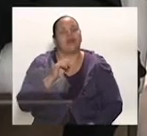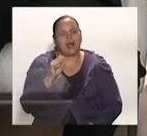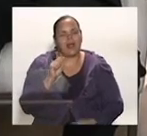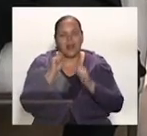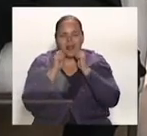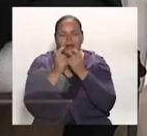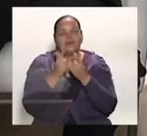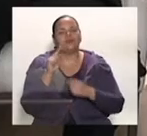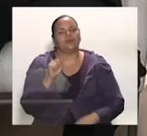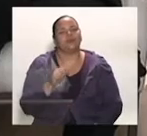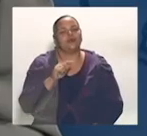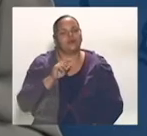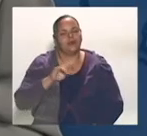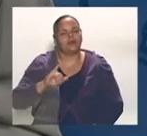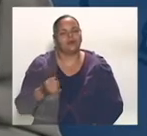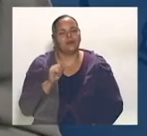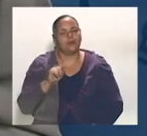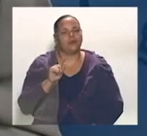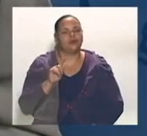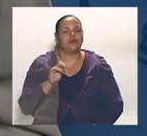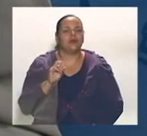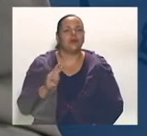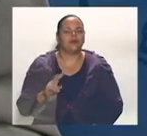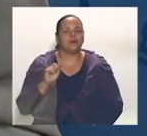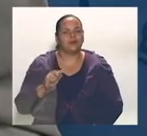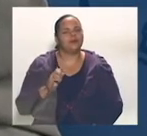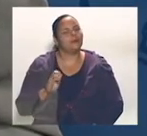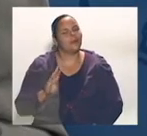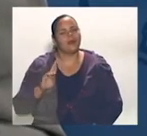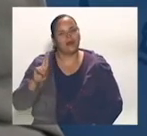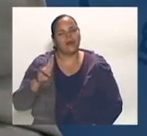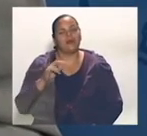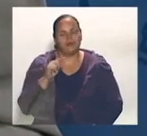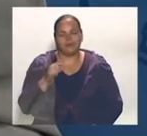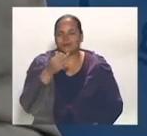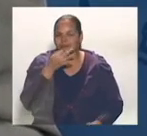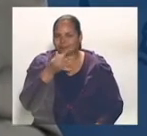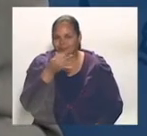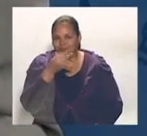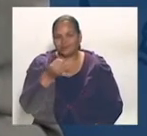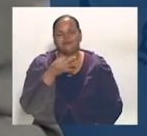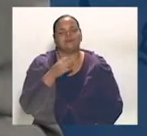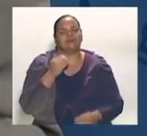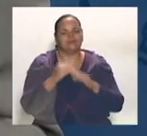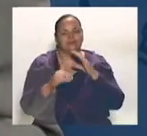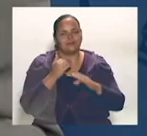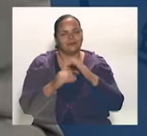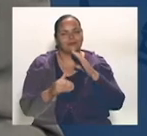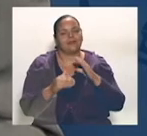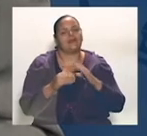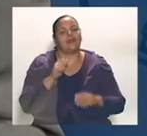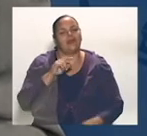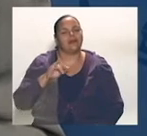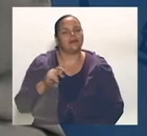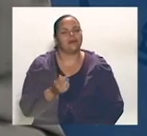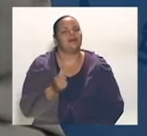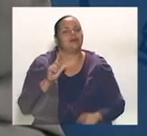também do Martinho. E você, telespectador, também pode assistir o programa pela internet no